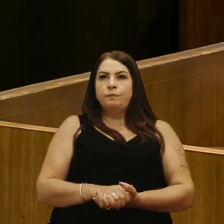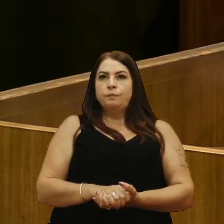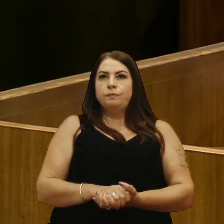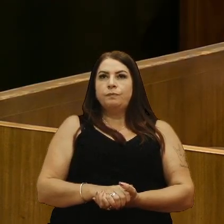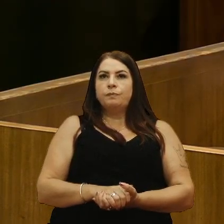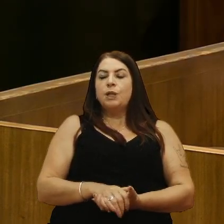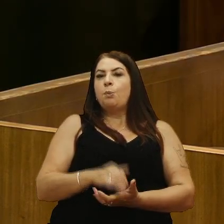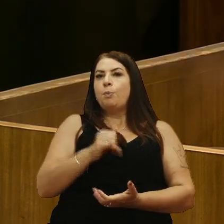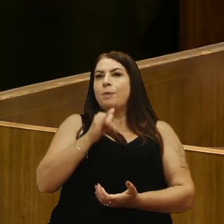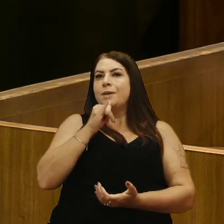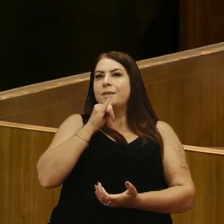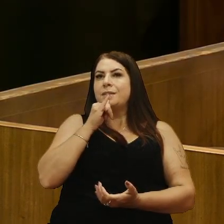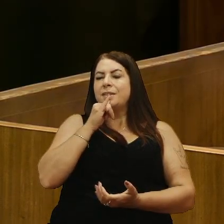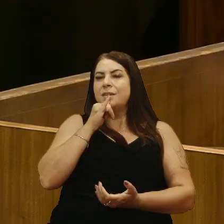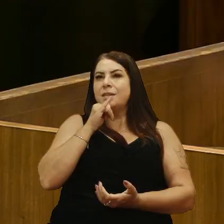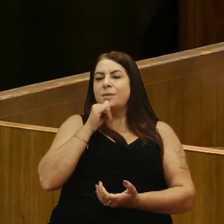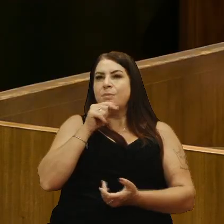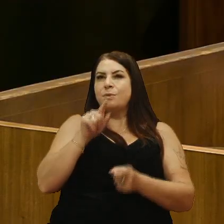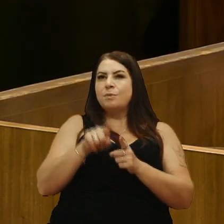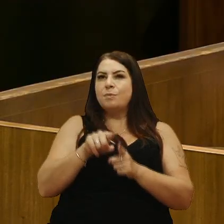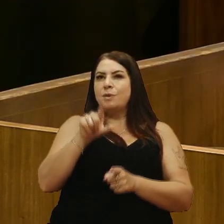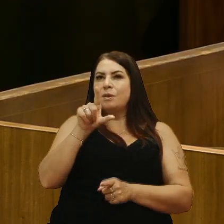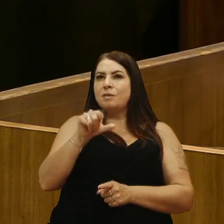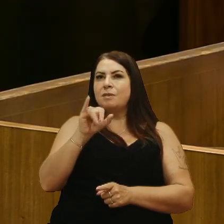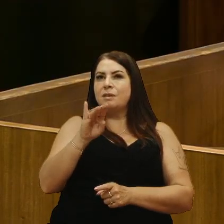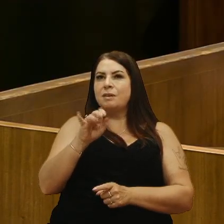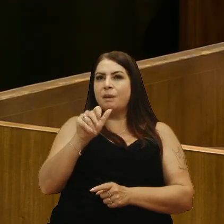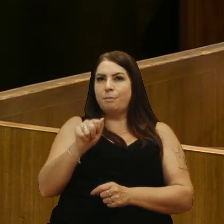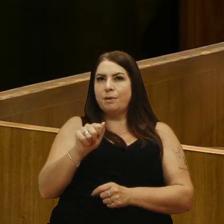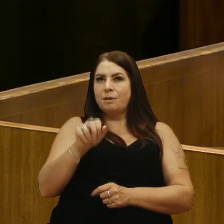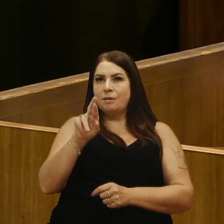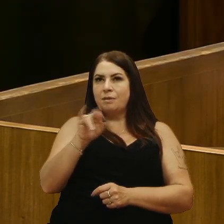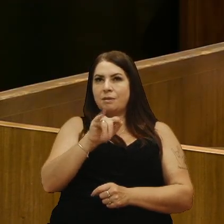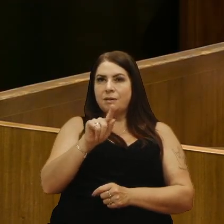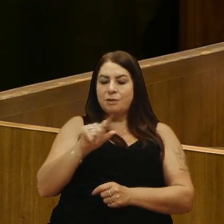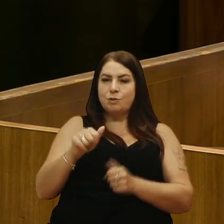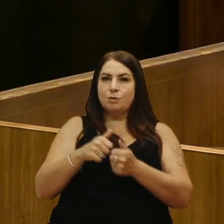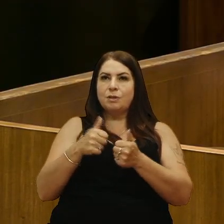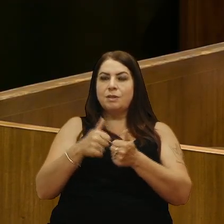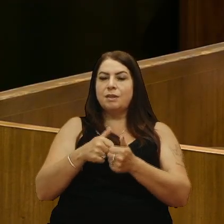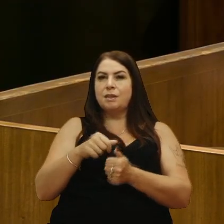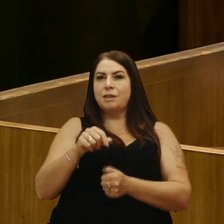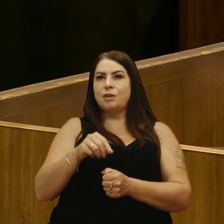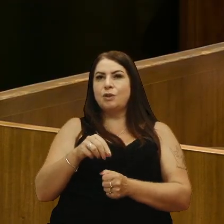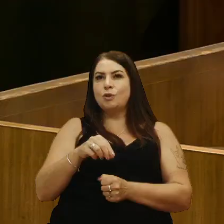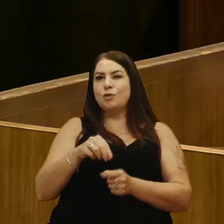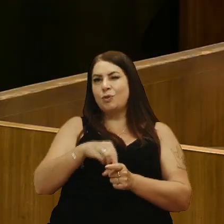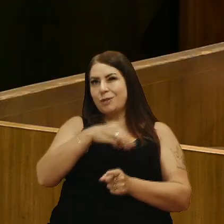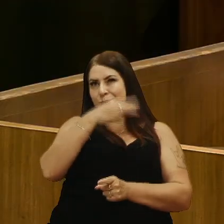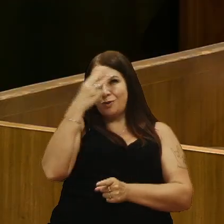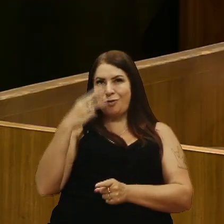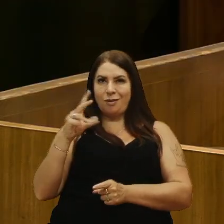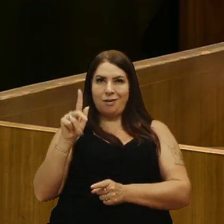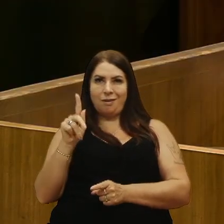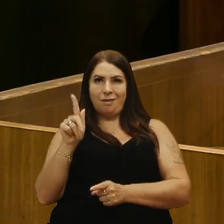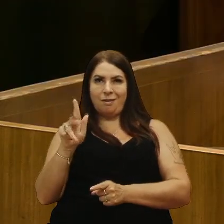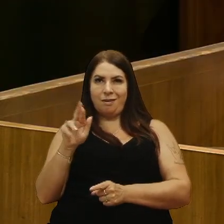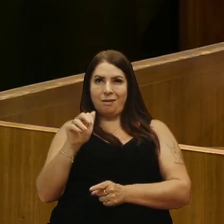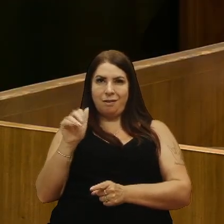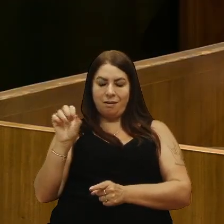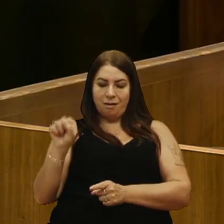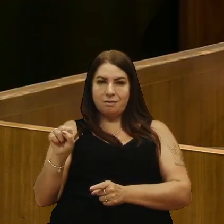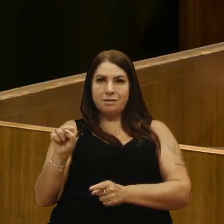Por exemplo, a Líbera Risso, que liga Nossa Senhora das Graças até o São Caetano, cada 15